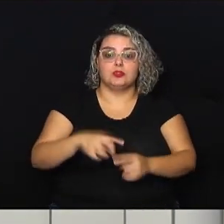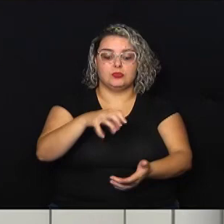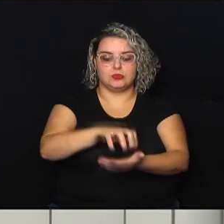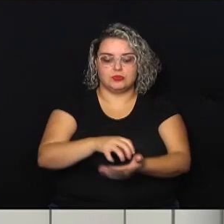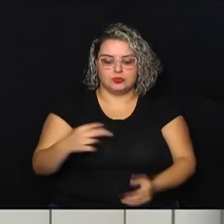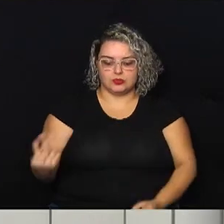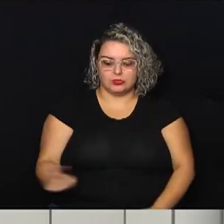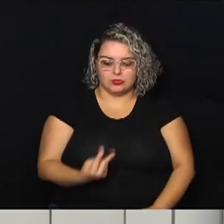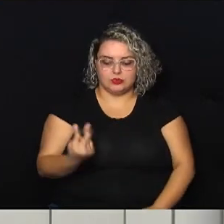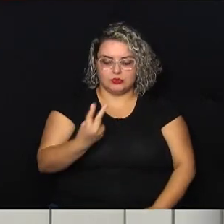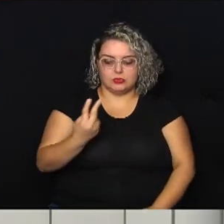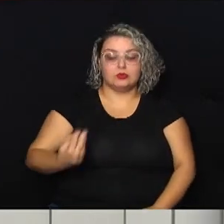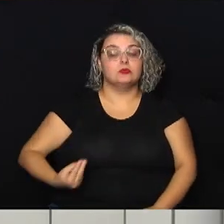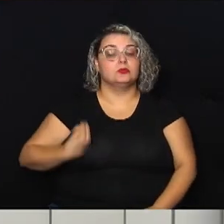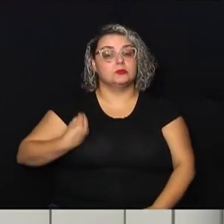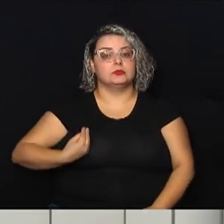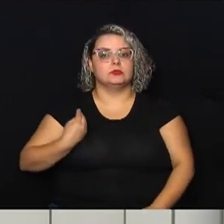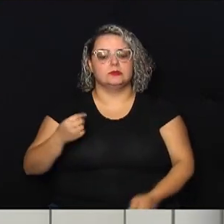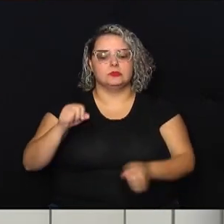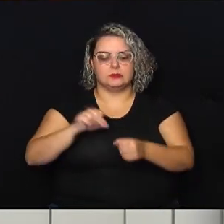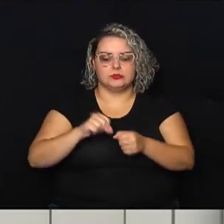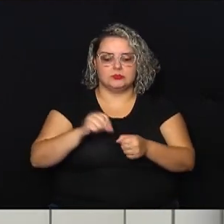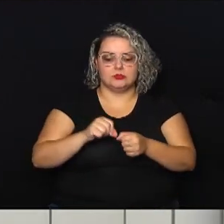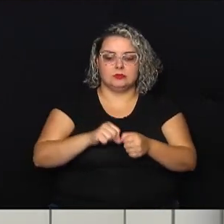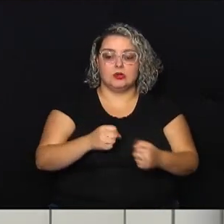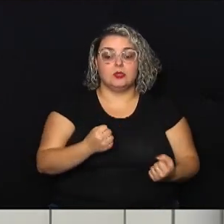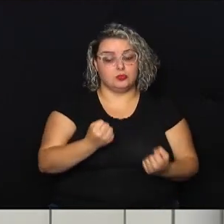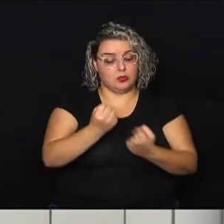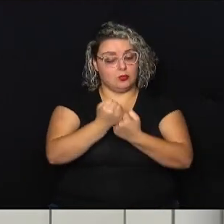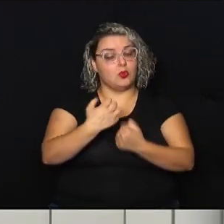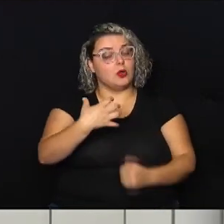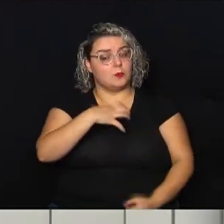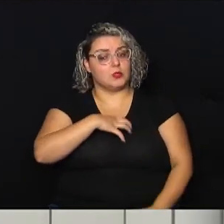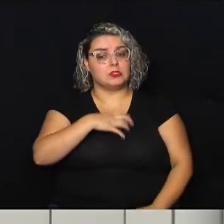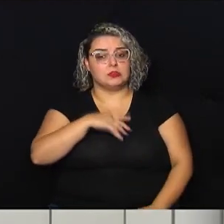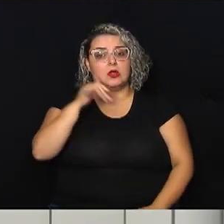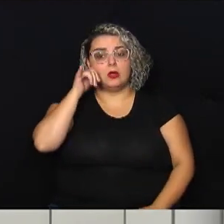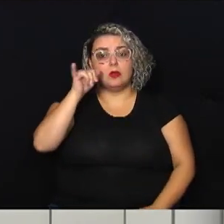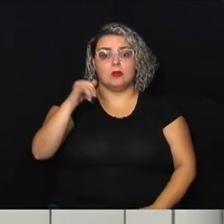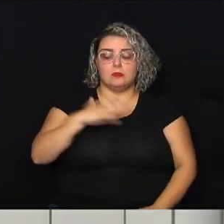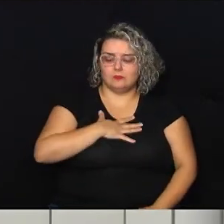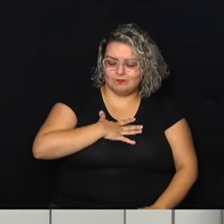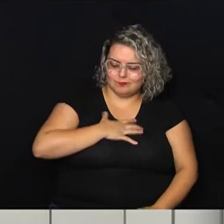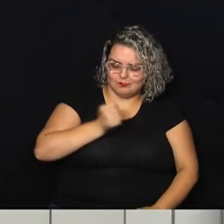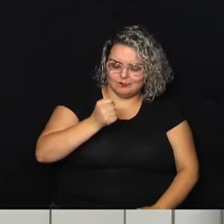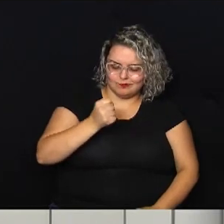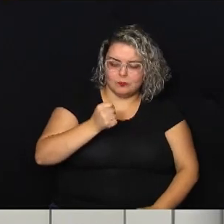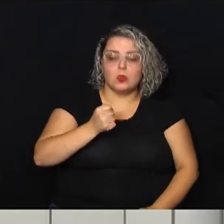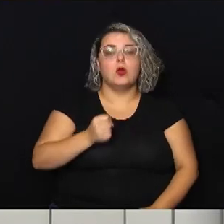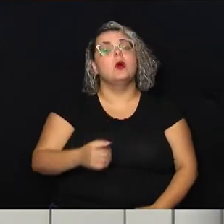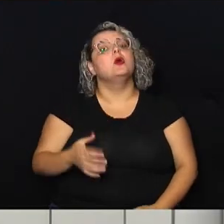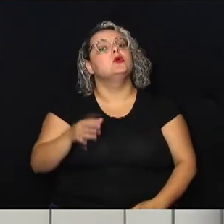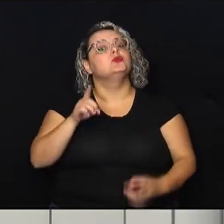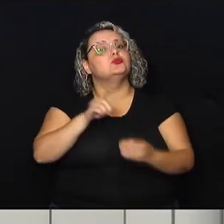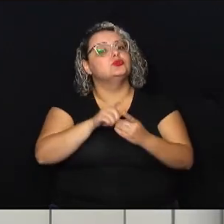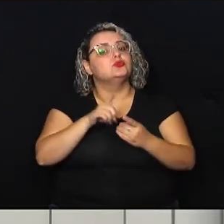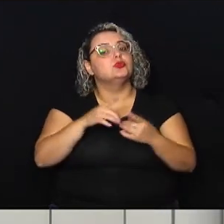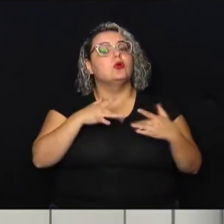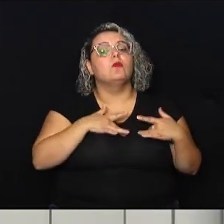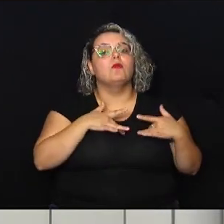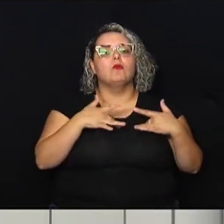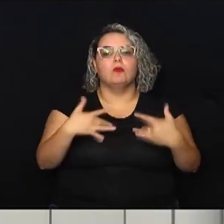Valorização da Vida, que realiza o apoio emocional e prevenção do suicídio, atende de forma voluntária